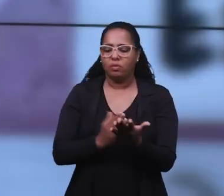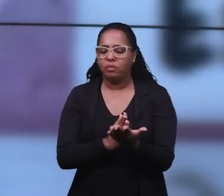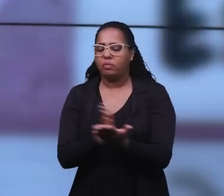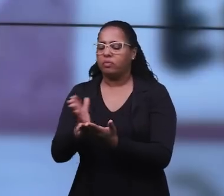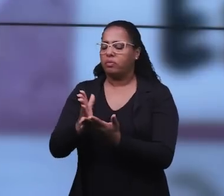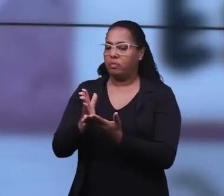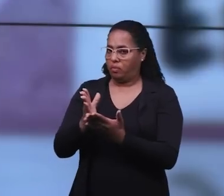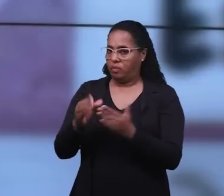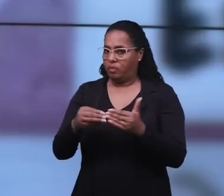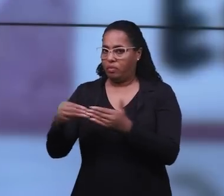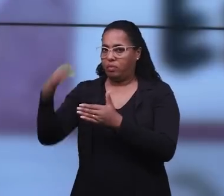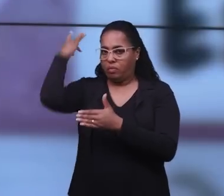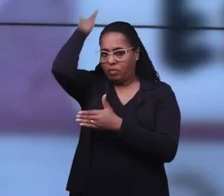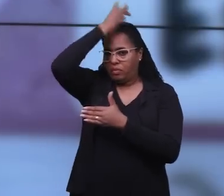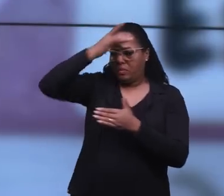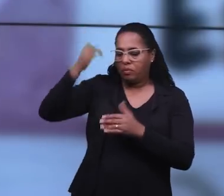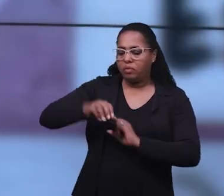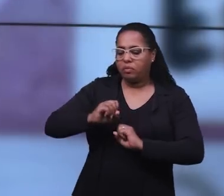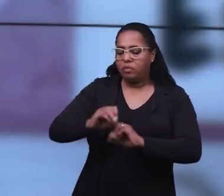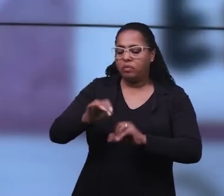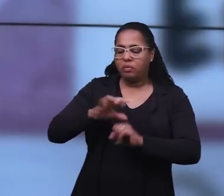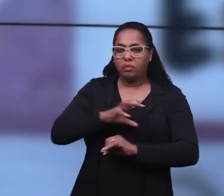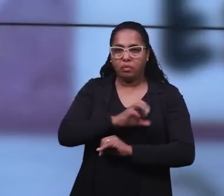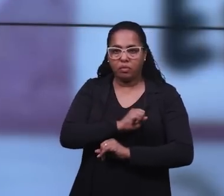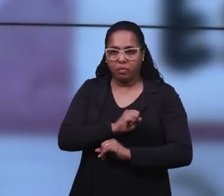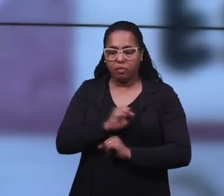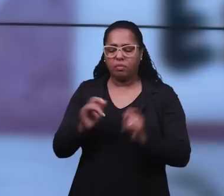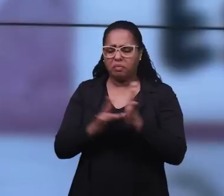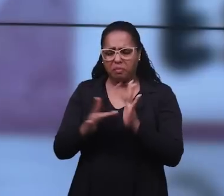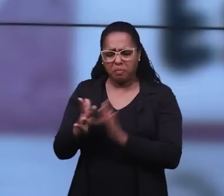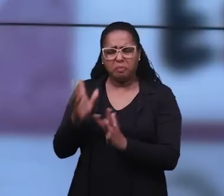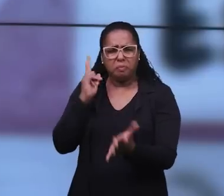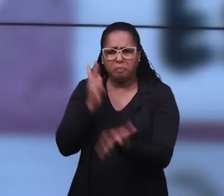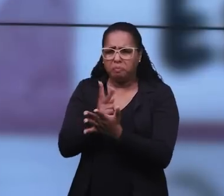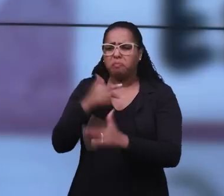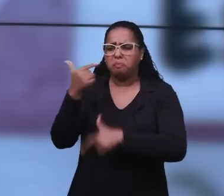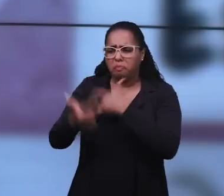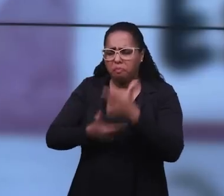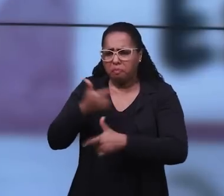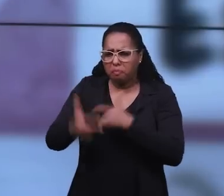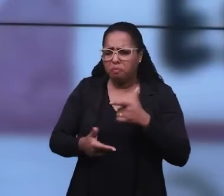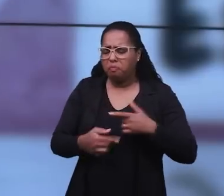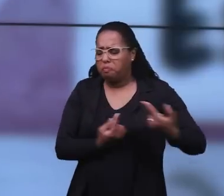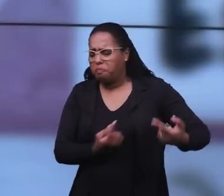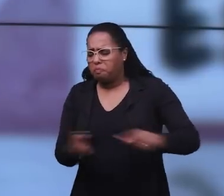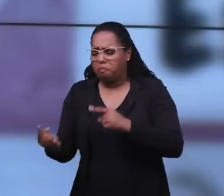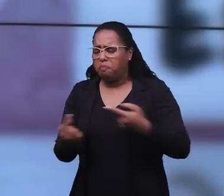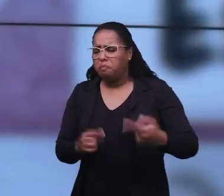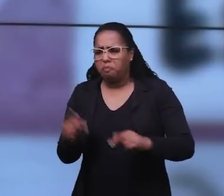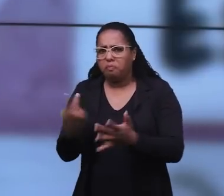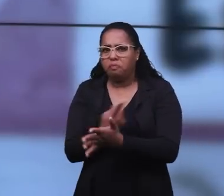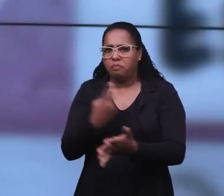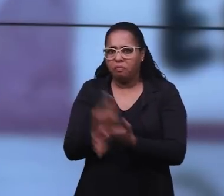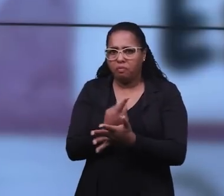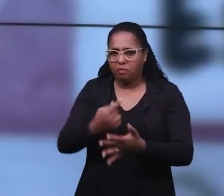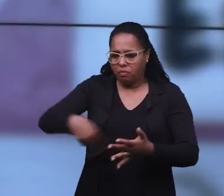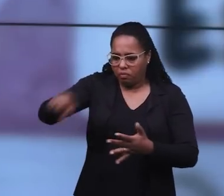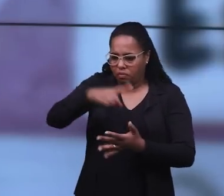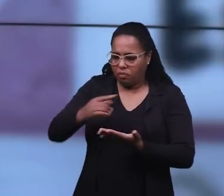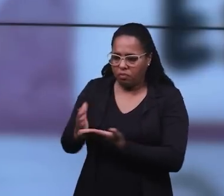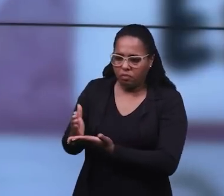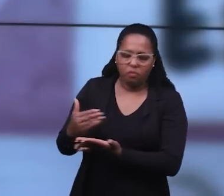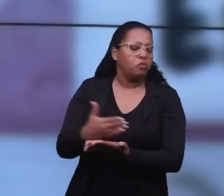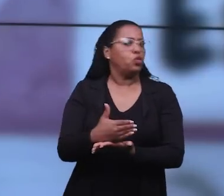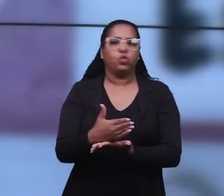direção do Espírito Santo. Ensinar, sim, a amar Jesus, mesmo com lutas, tentações e erro. Não vamos